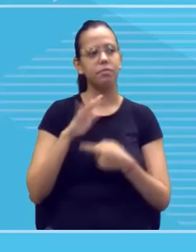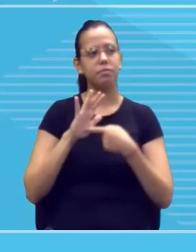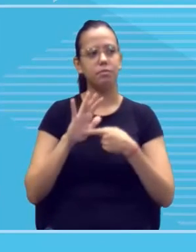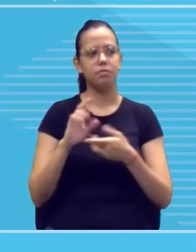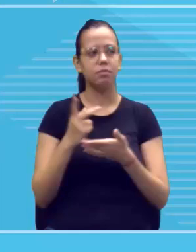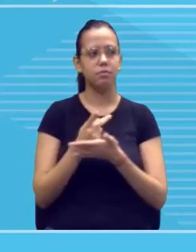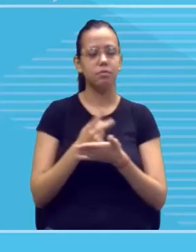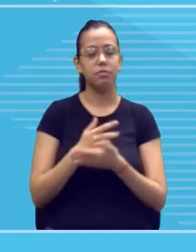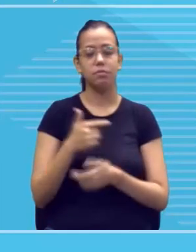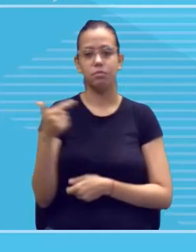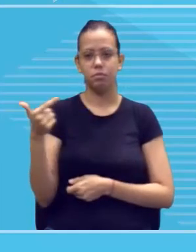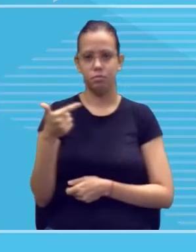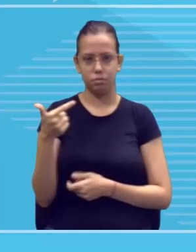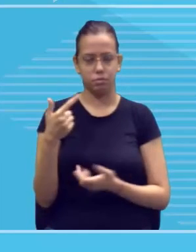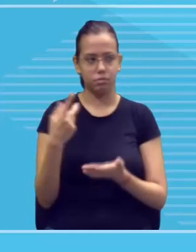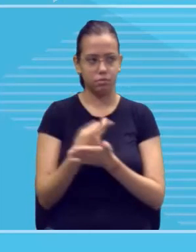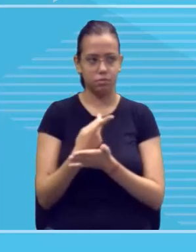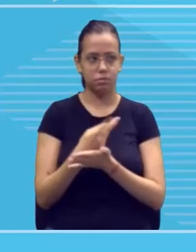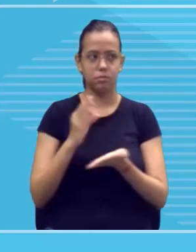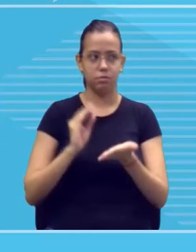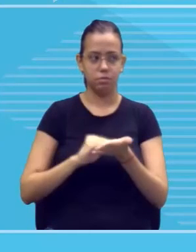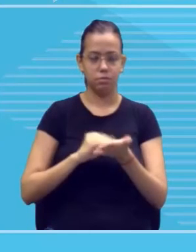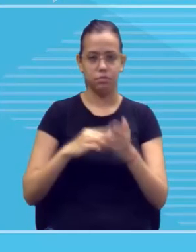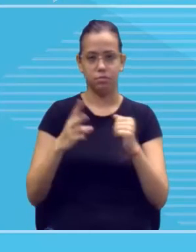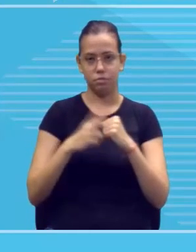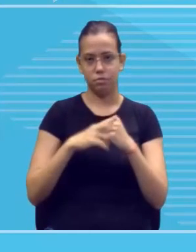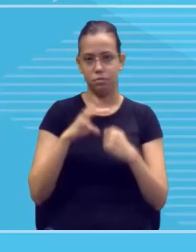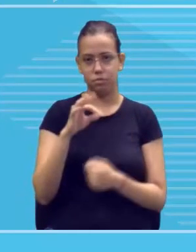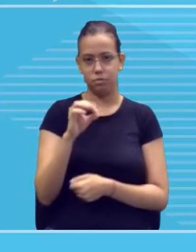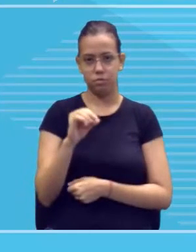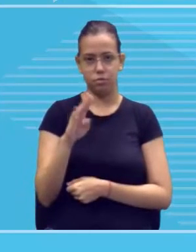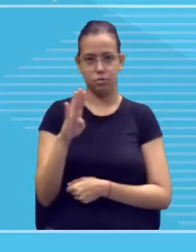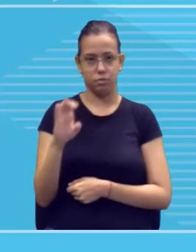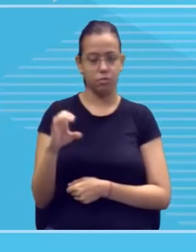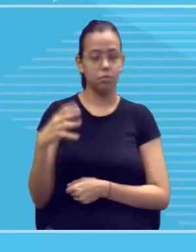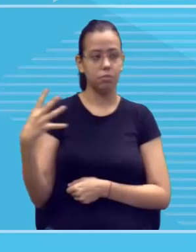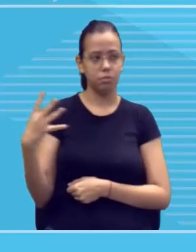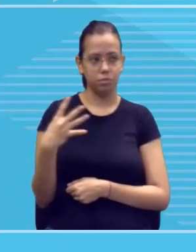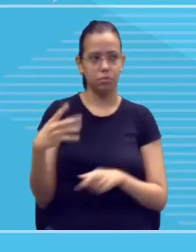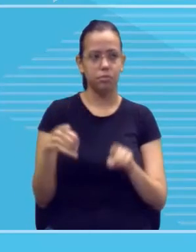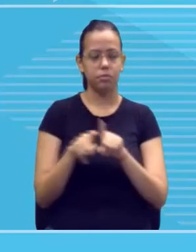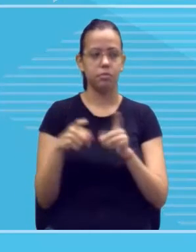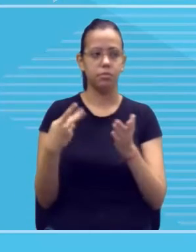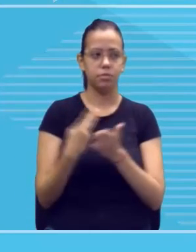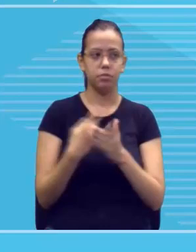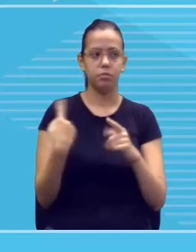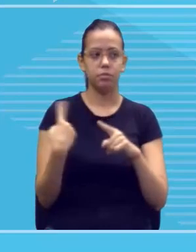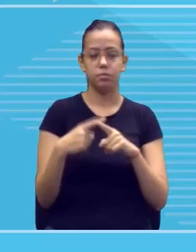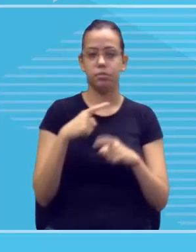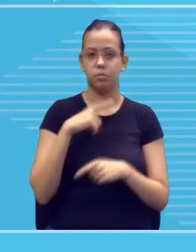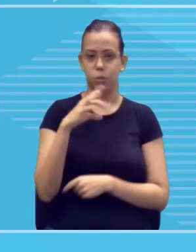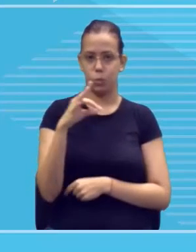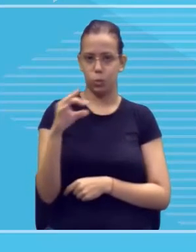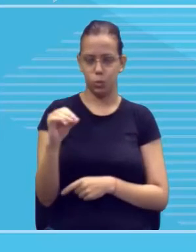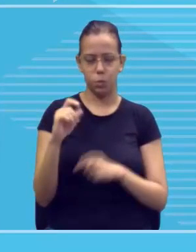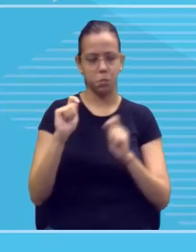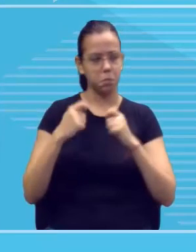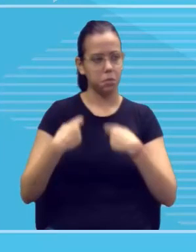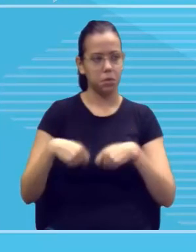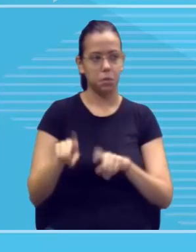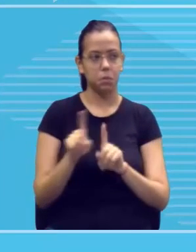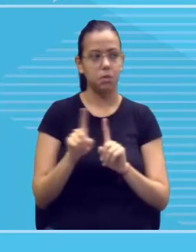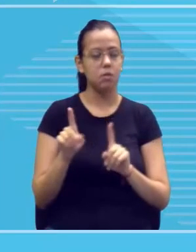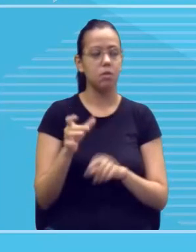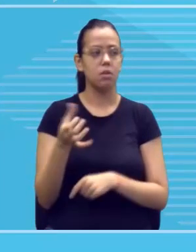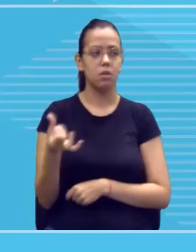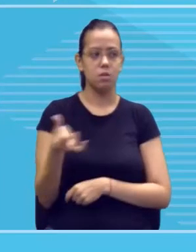a número 2 tava errada faltou o verbo to be a número 4 também tava errada porque tem um show a mais e